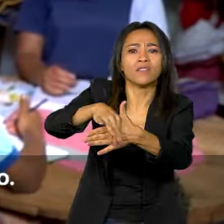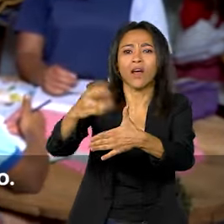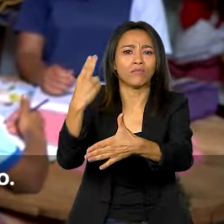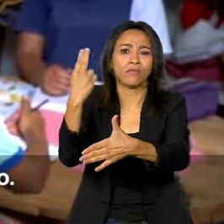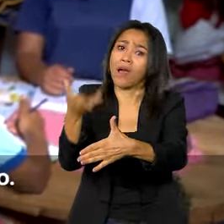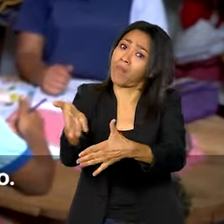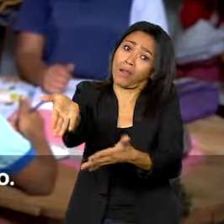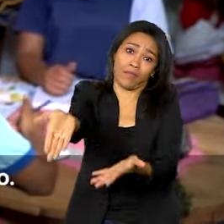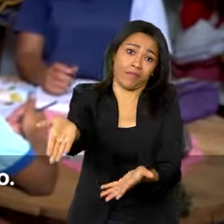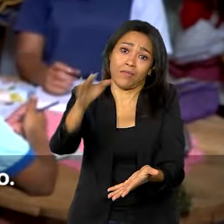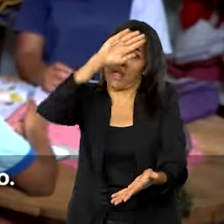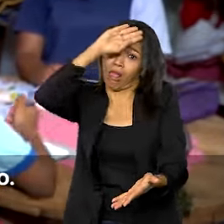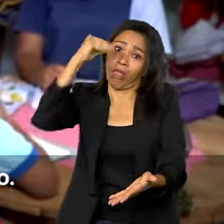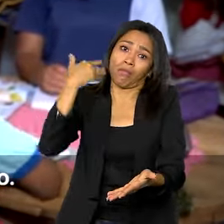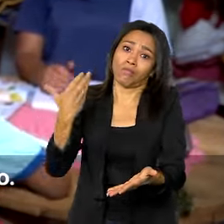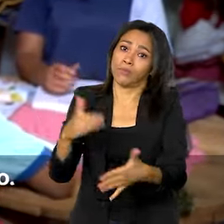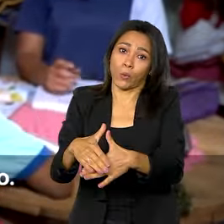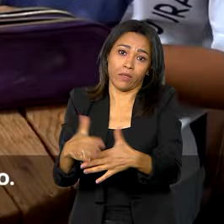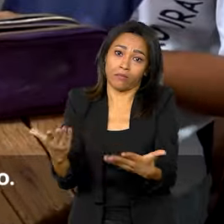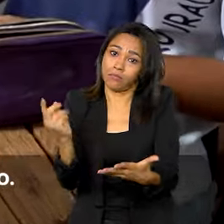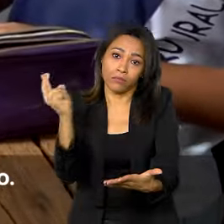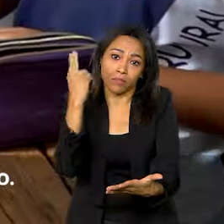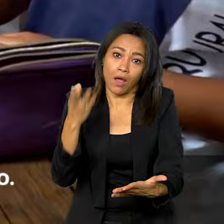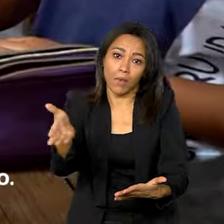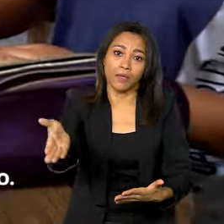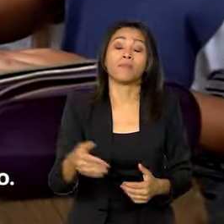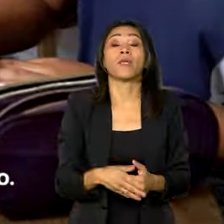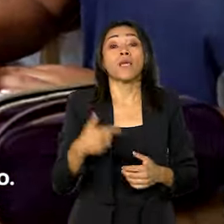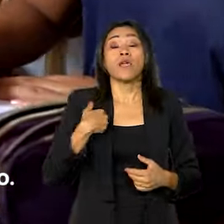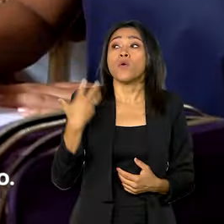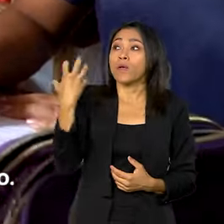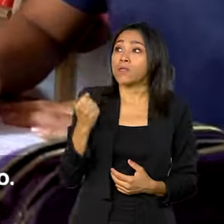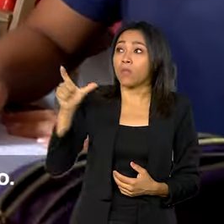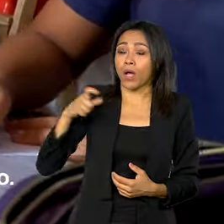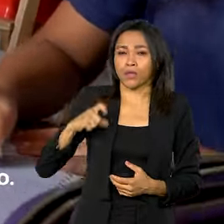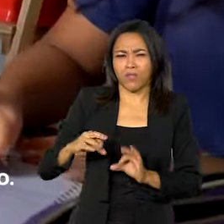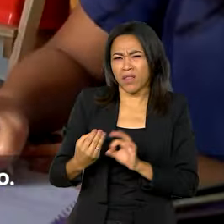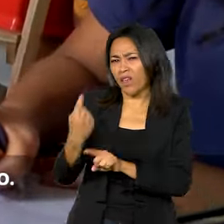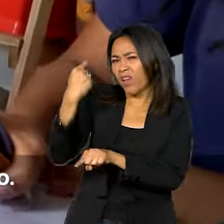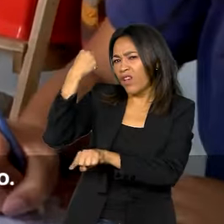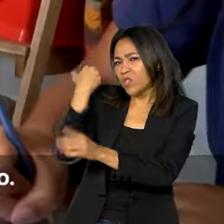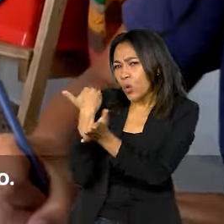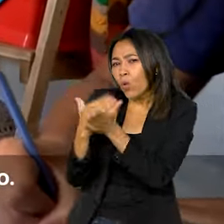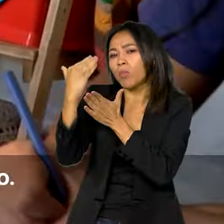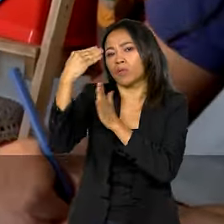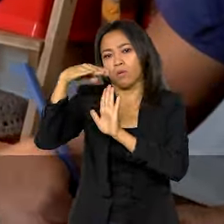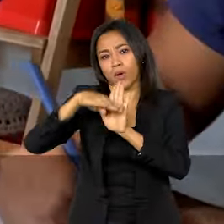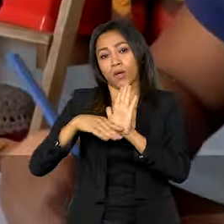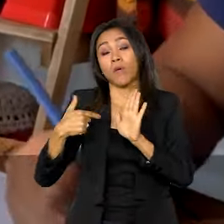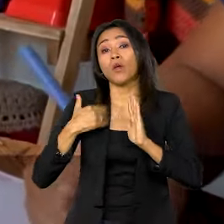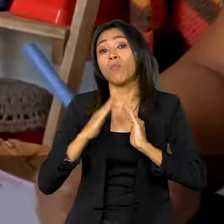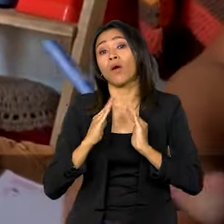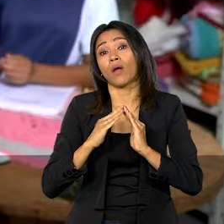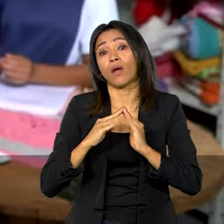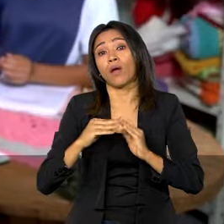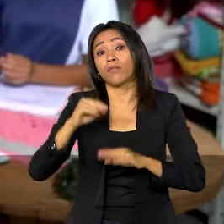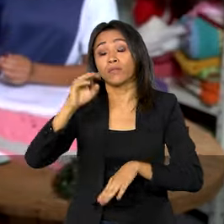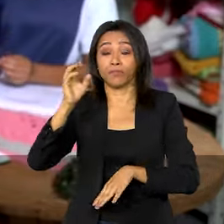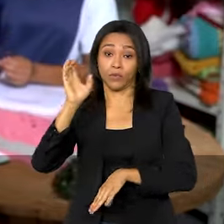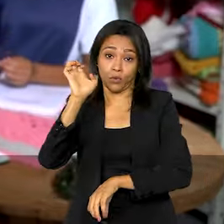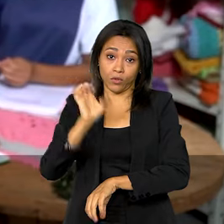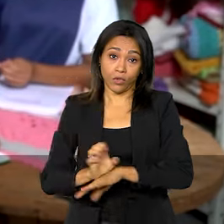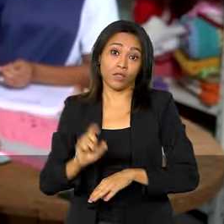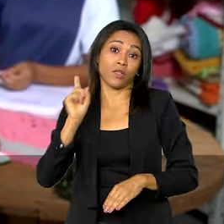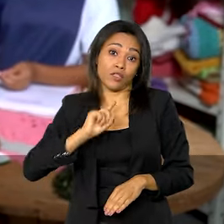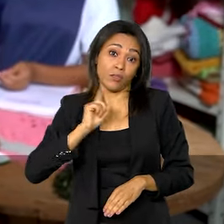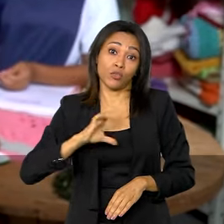alguma coisa que não tem como aí eles não vão não eu recebo Bolsa Família Desde quando começou que eu ainda morava em Minas